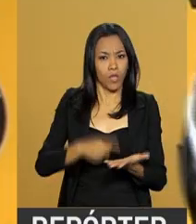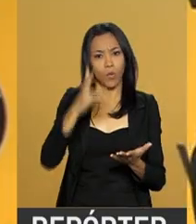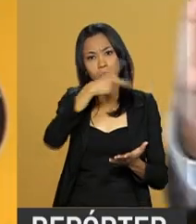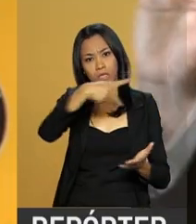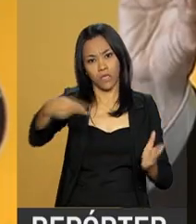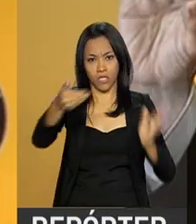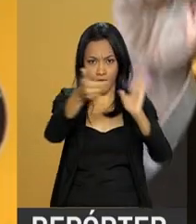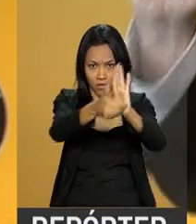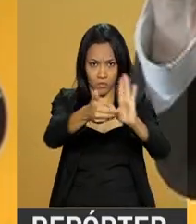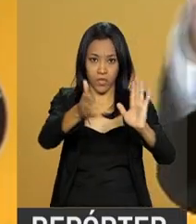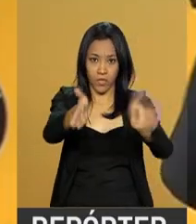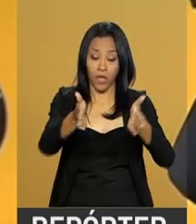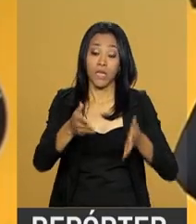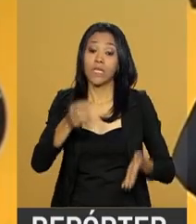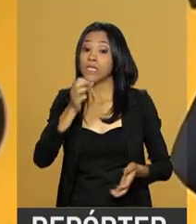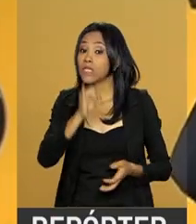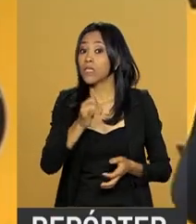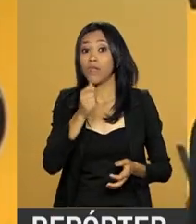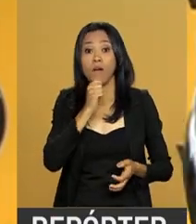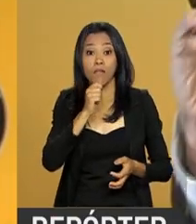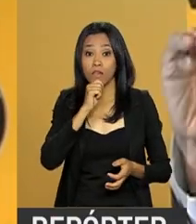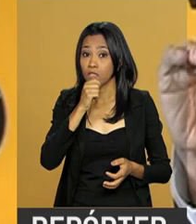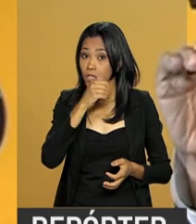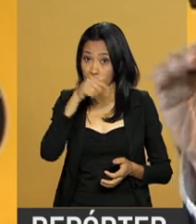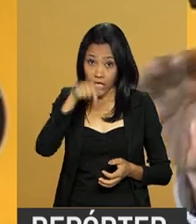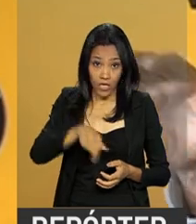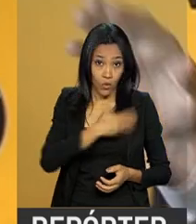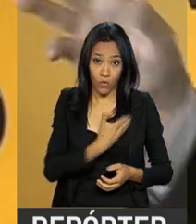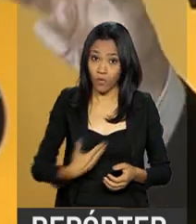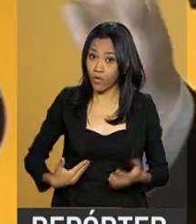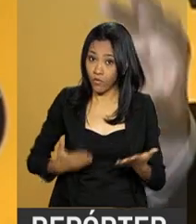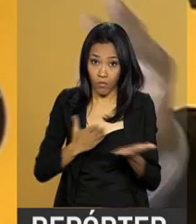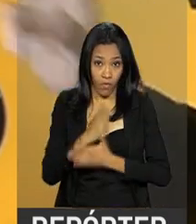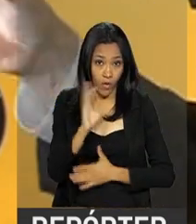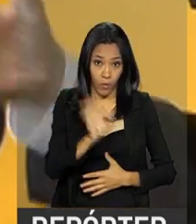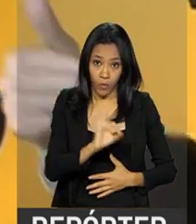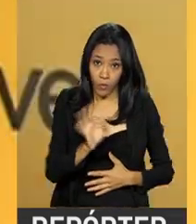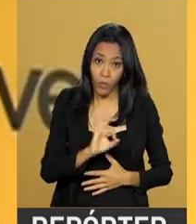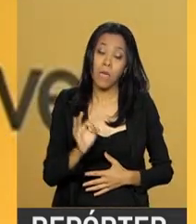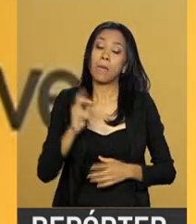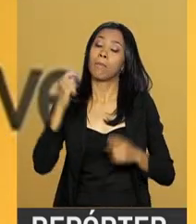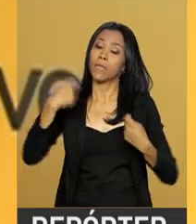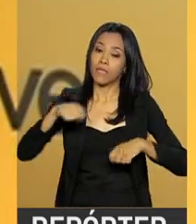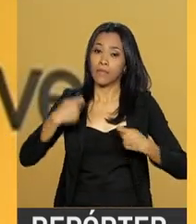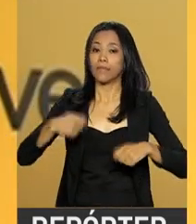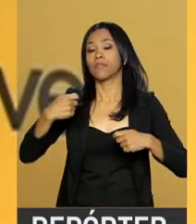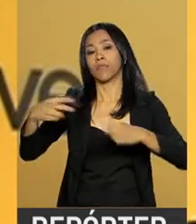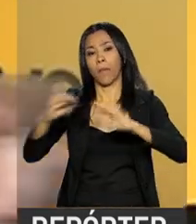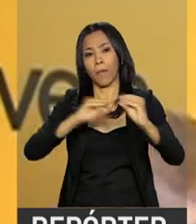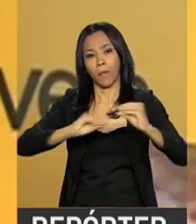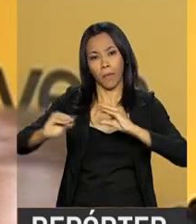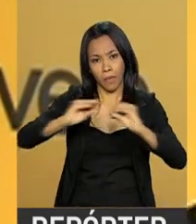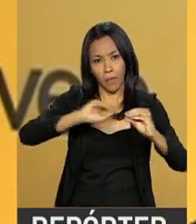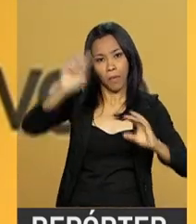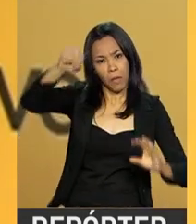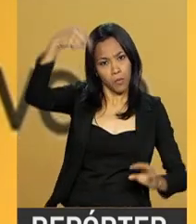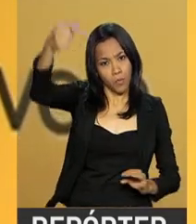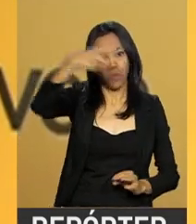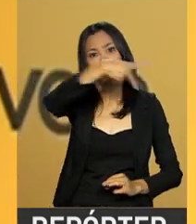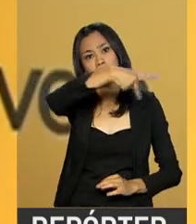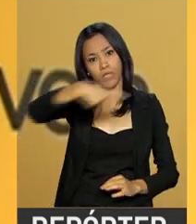para henrique meirelles se não for aprovada neste governo a reforma da previdência terá de ser discutida e aprovada pelo próximo presidente